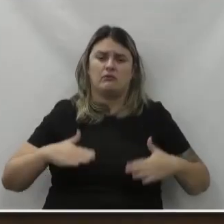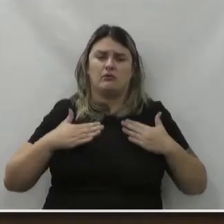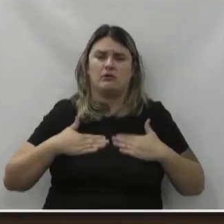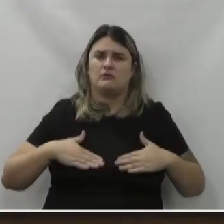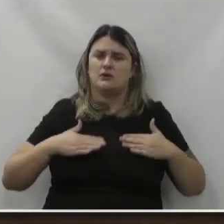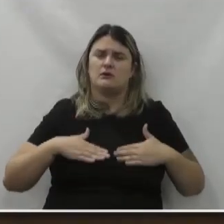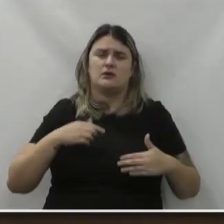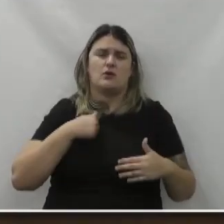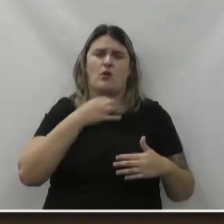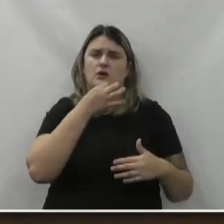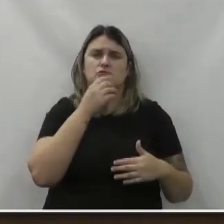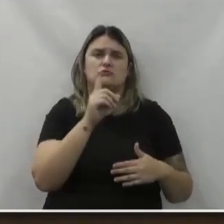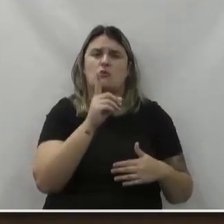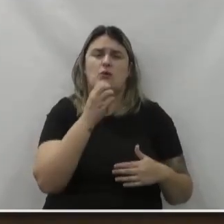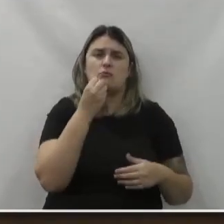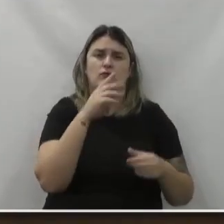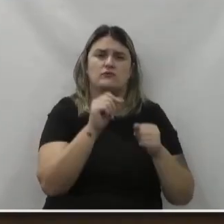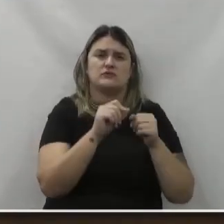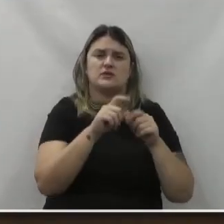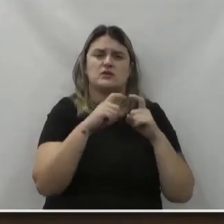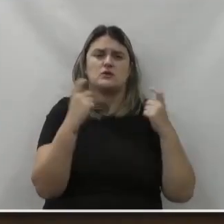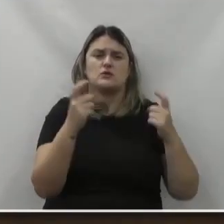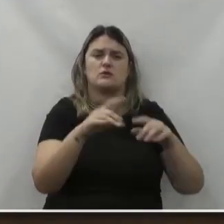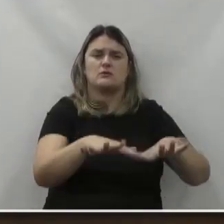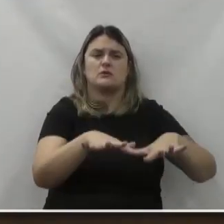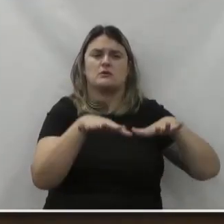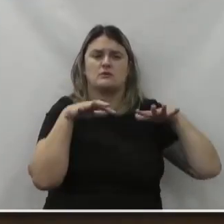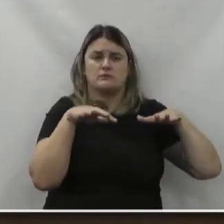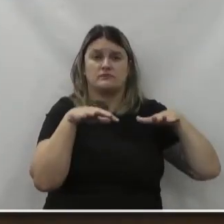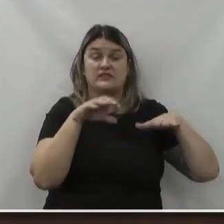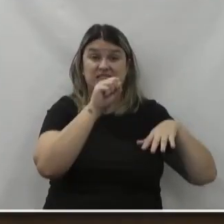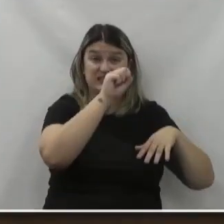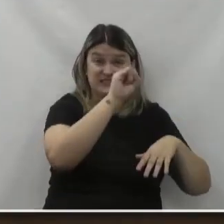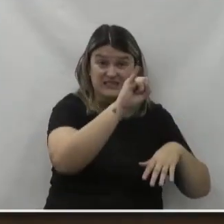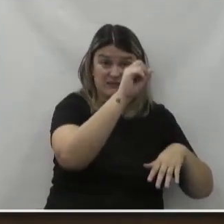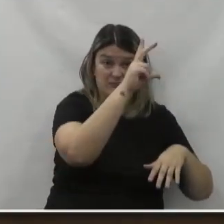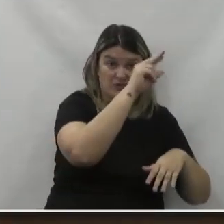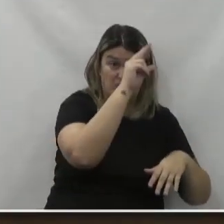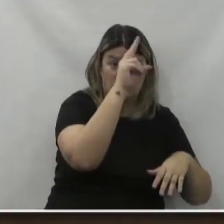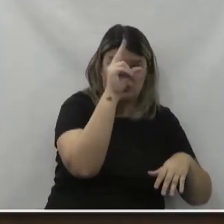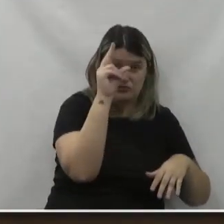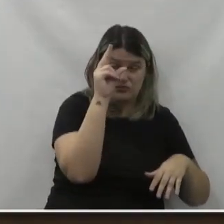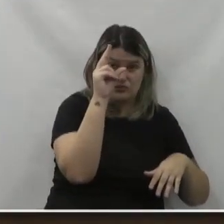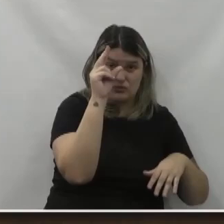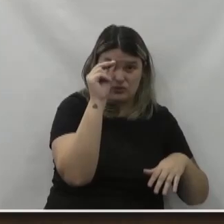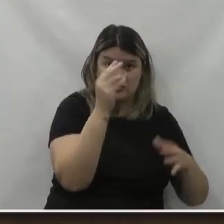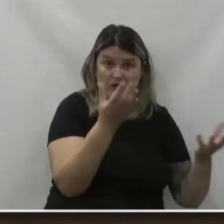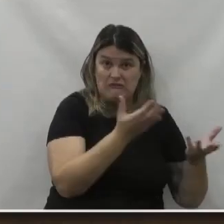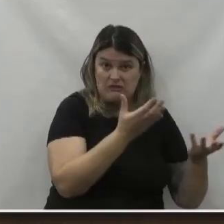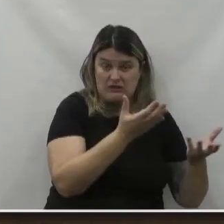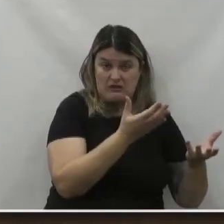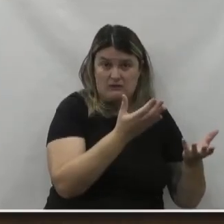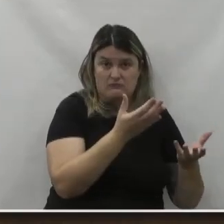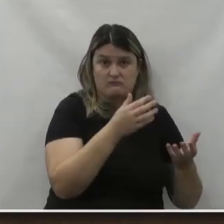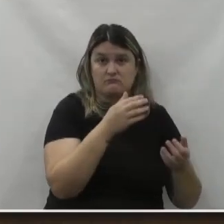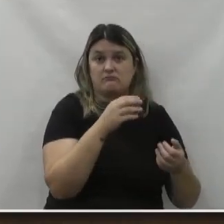eu me coloco contra a audiência, se o legislativo nomear